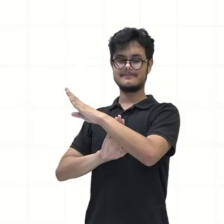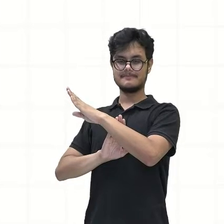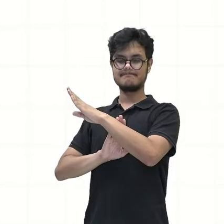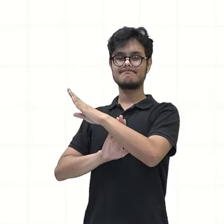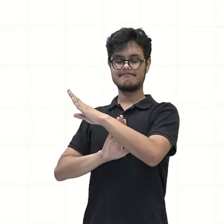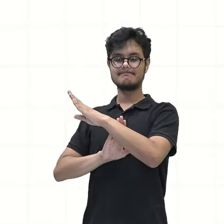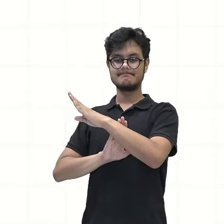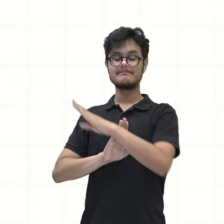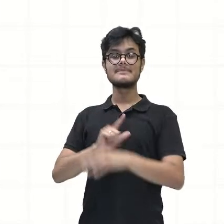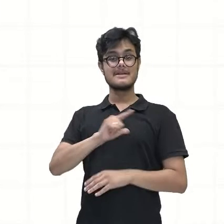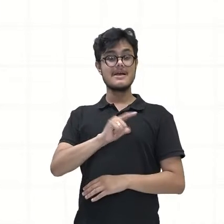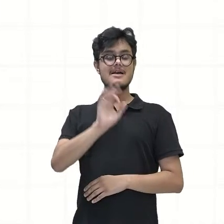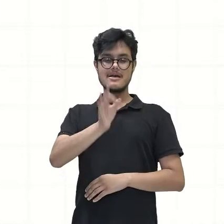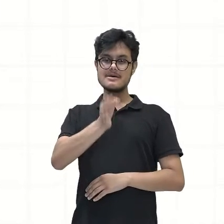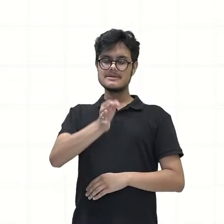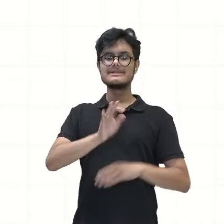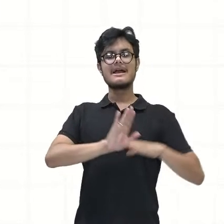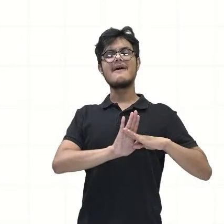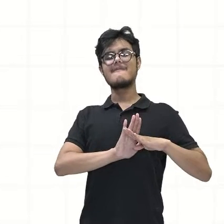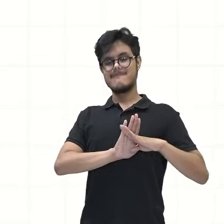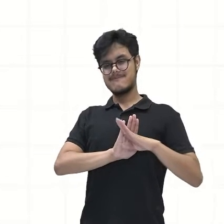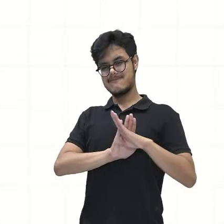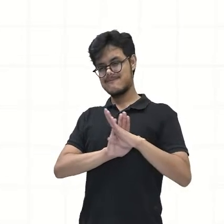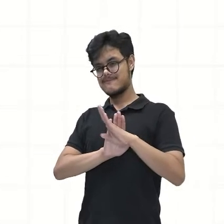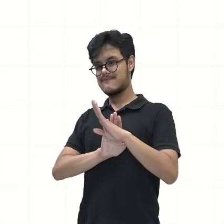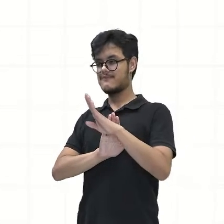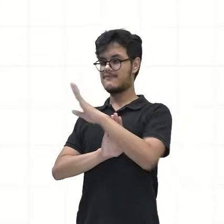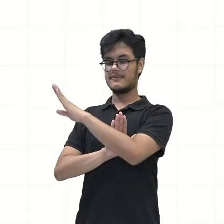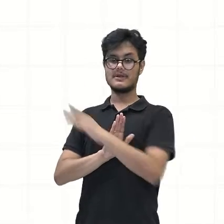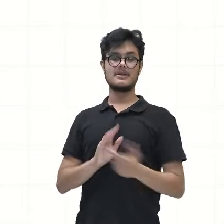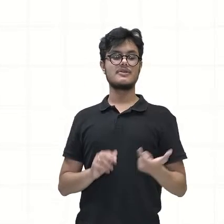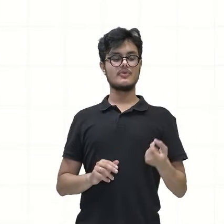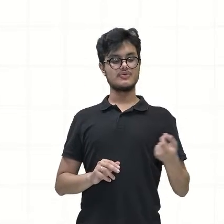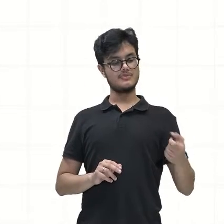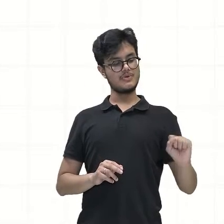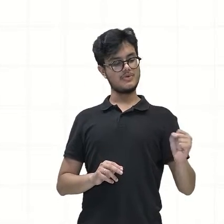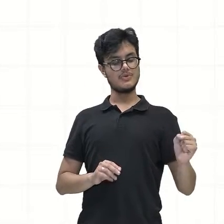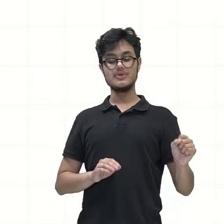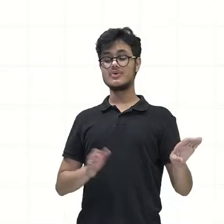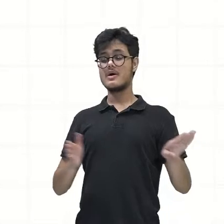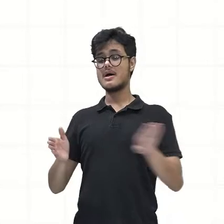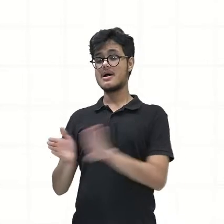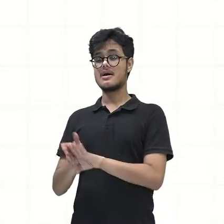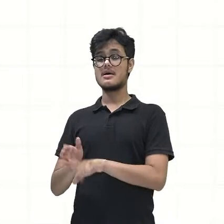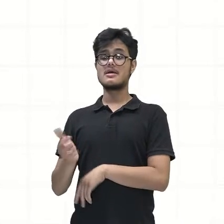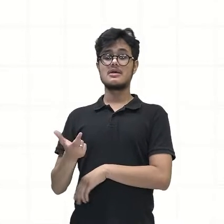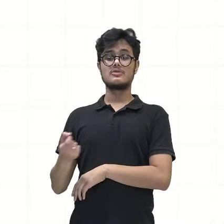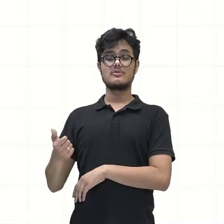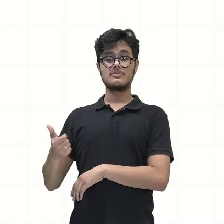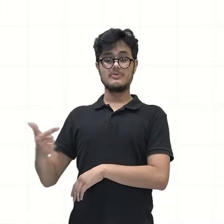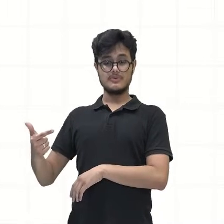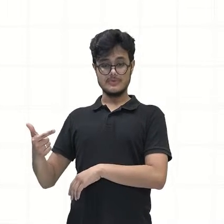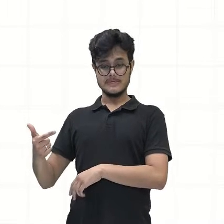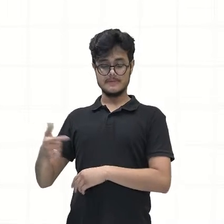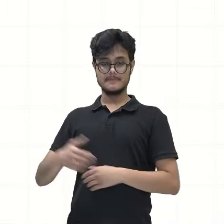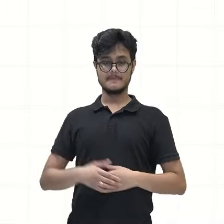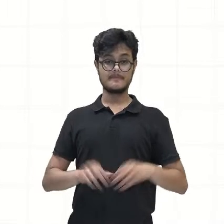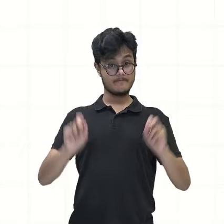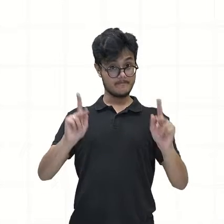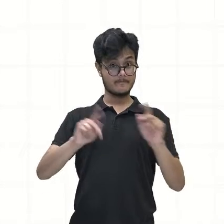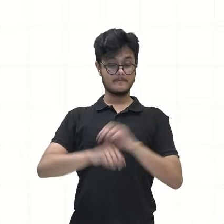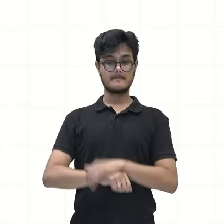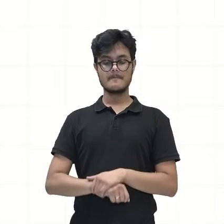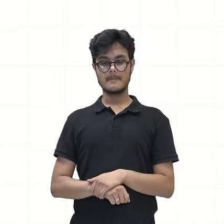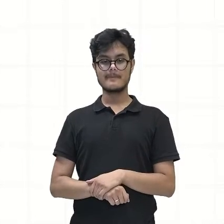exponencial e que ela veio aumentando desde 2008 até 2012. Tudo bem?